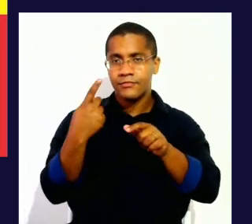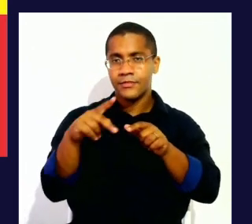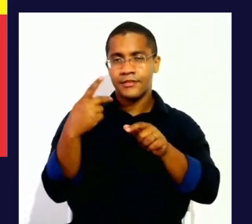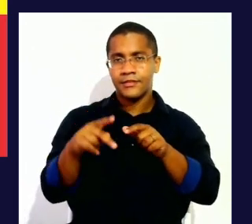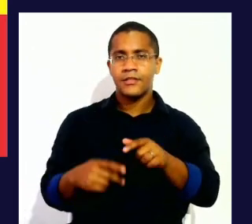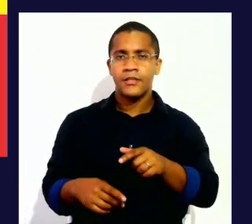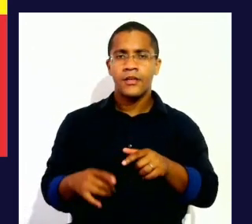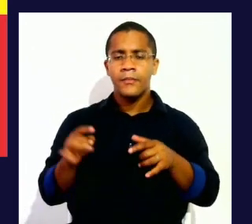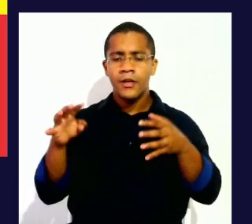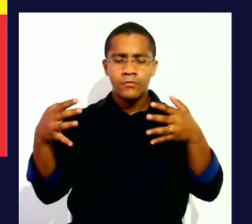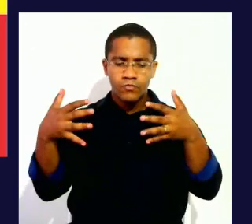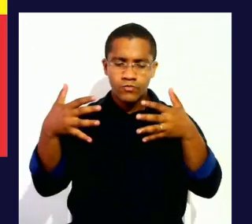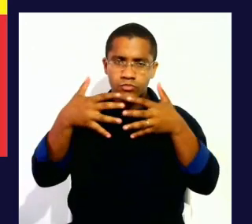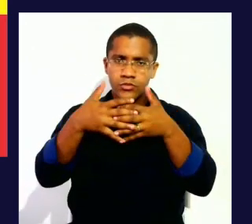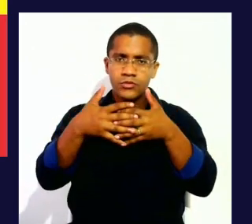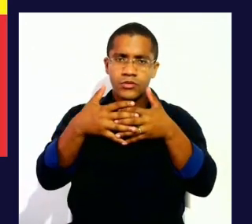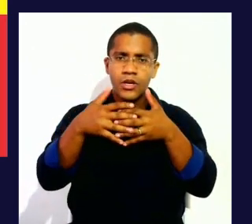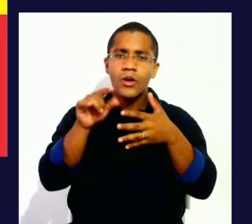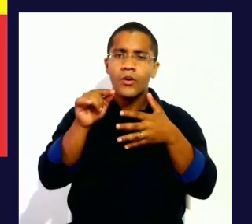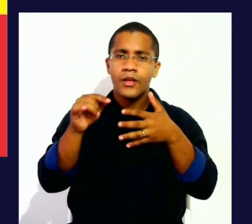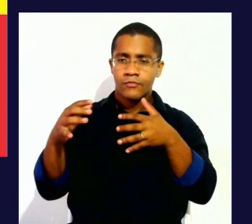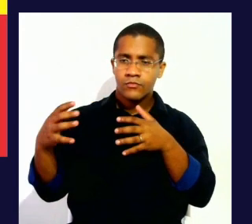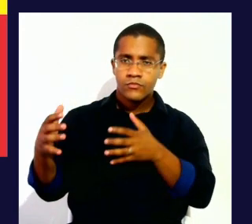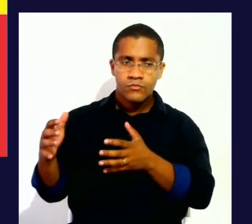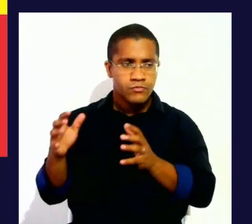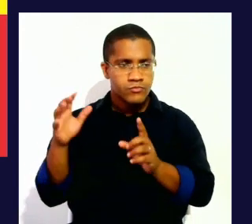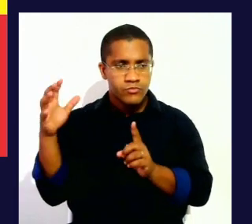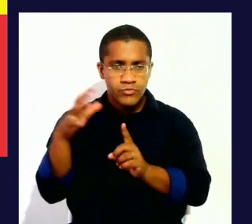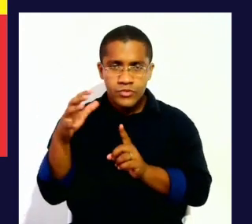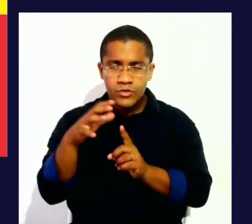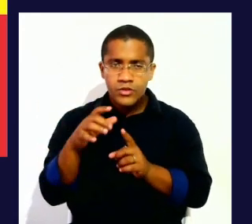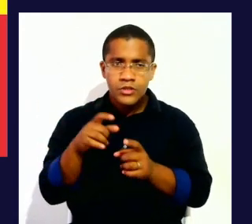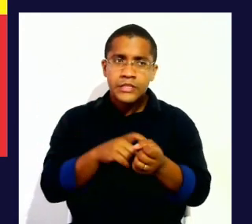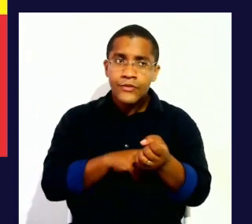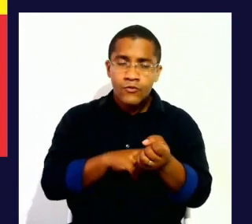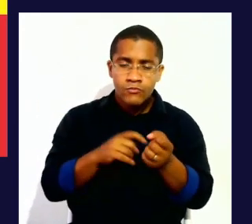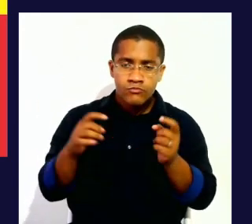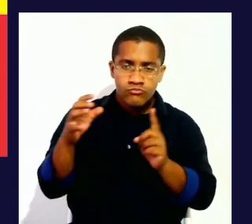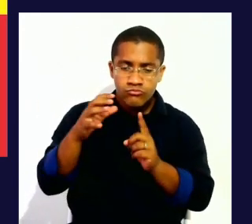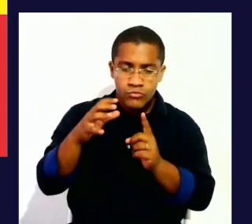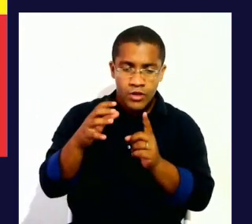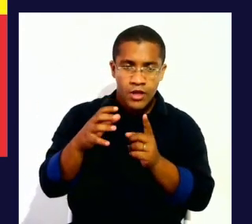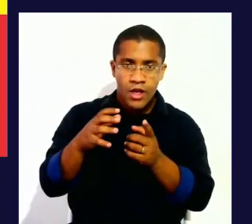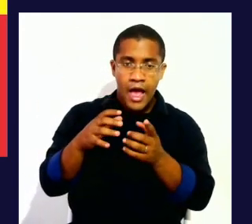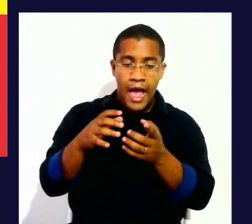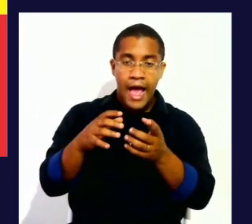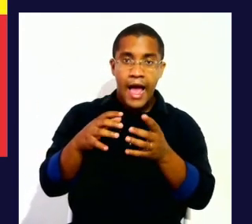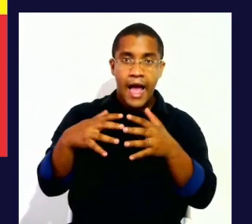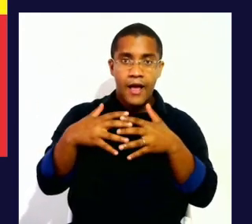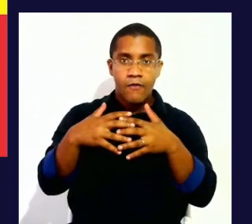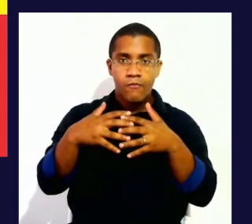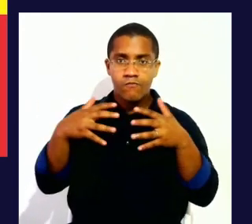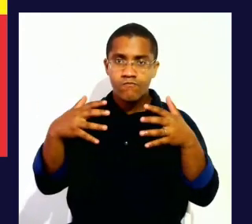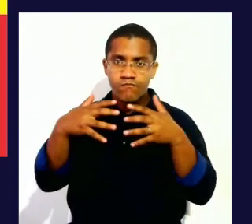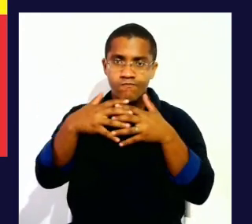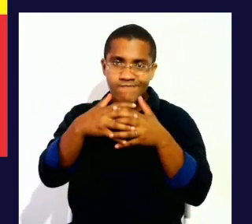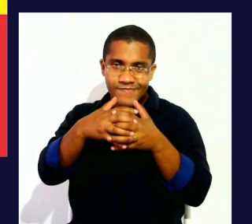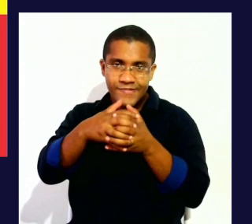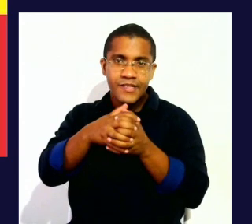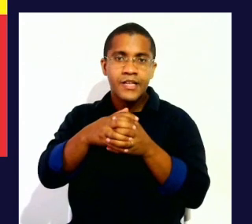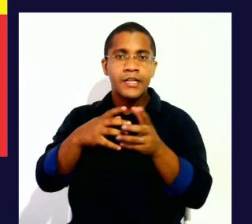contração muscular, que tem origem aí nas respostas aos estímulos nervosos, elas vão existir mais